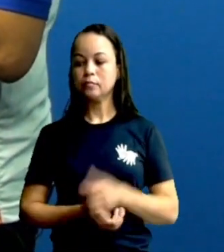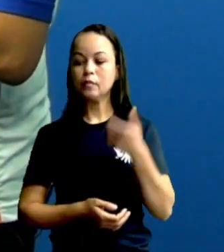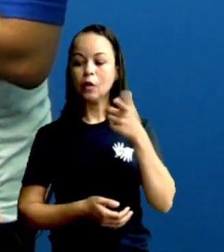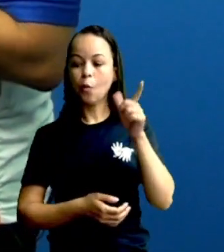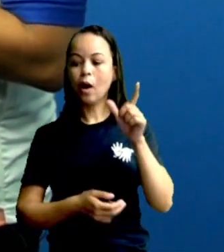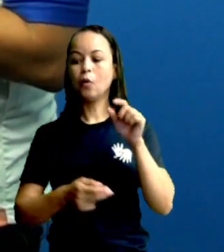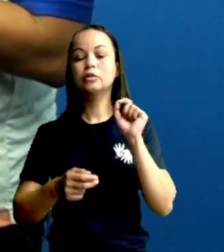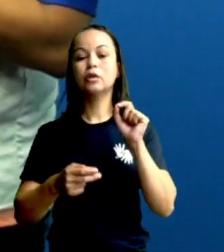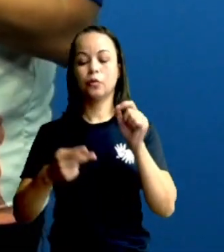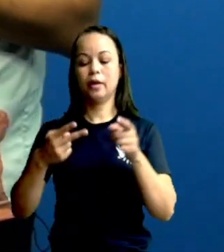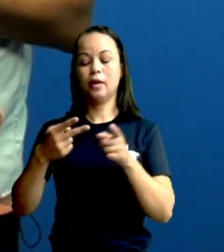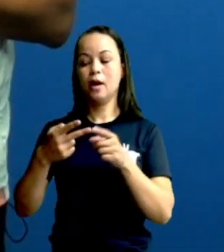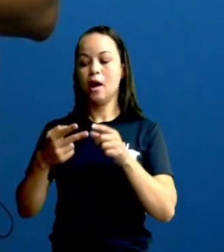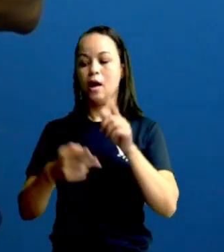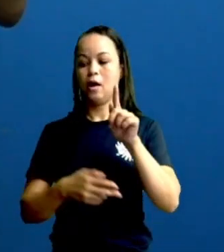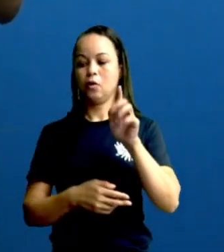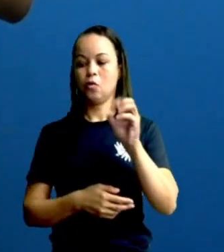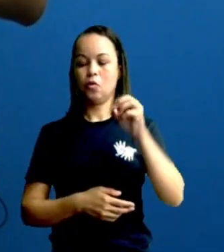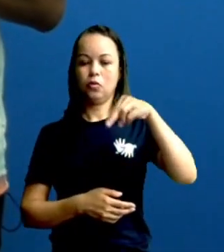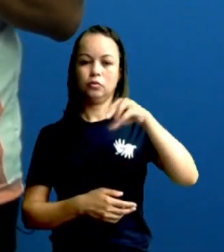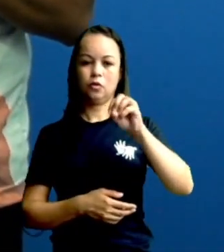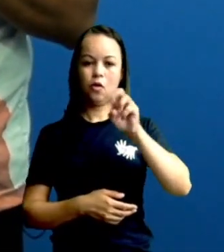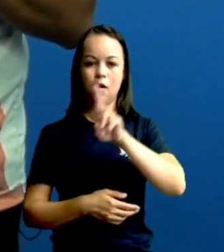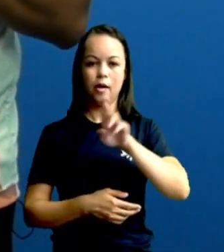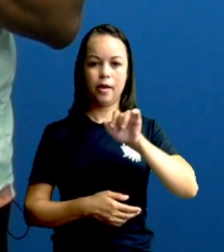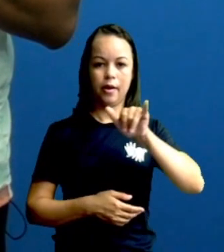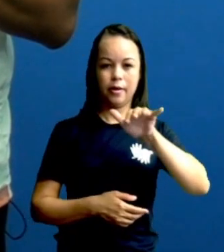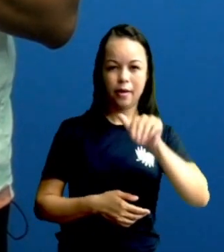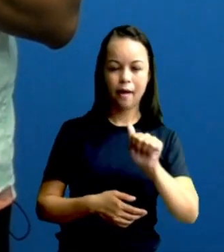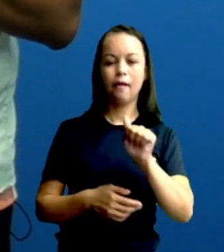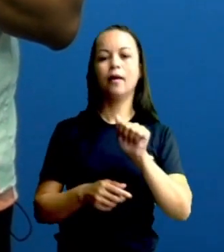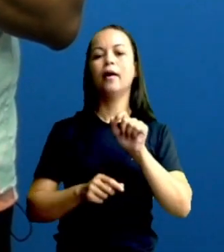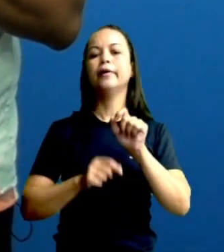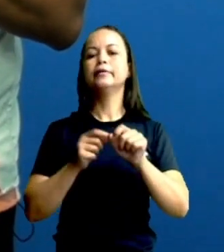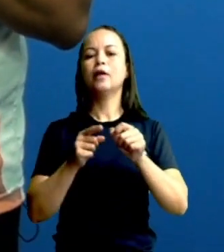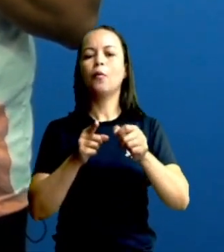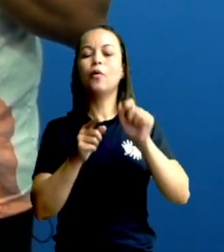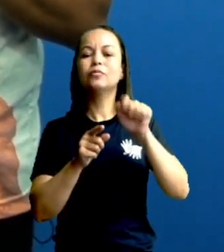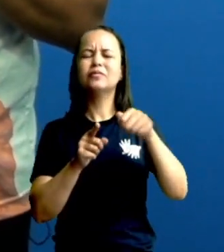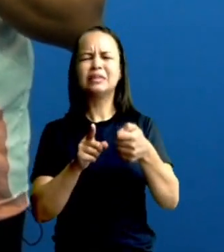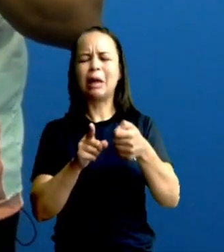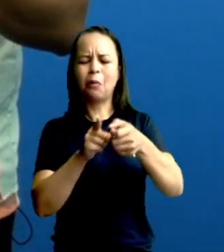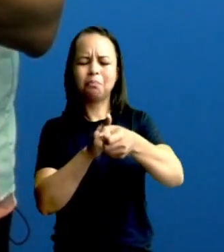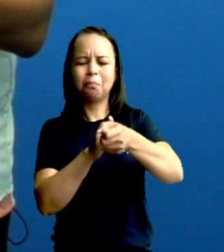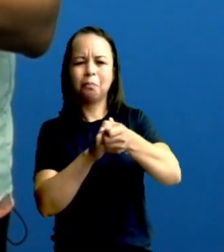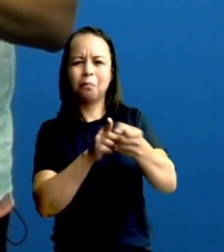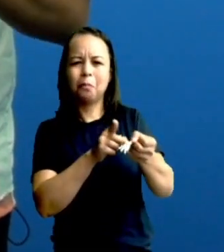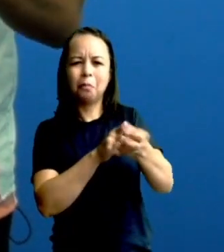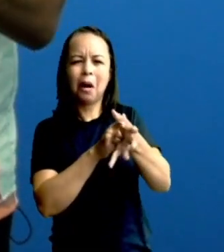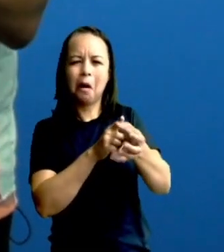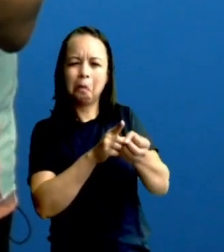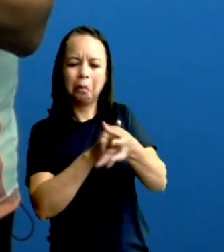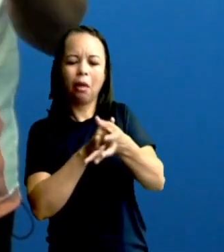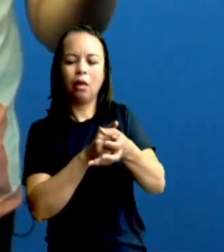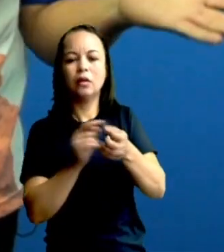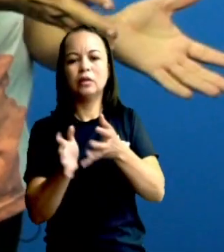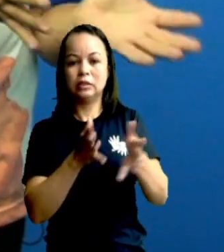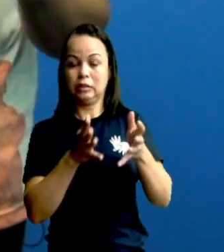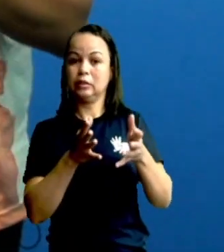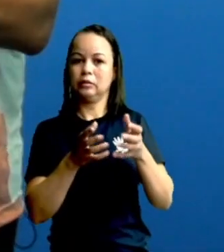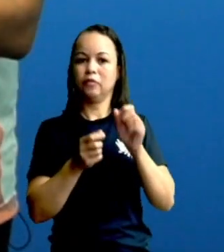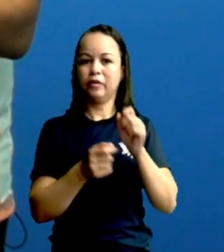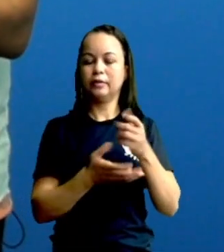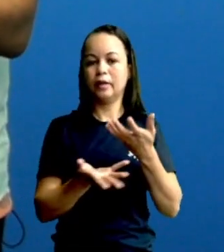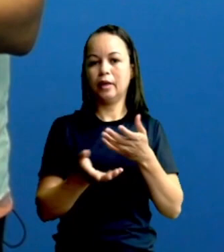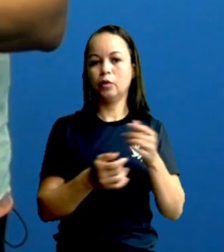gonorreia. E aqui a gonorreia eu poderia chamar a atenção de vocês porque ela vai ter também um processo infeccioso na região da genitália, tanto